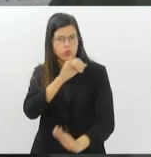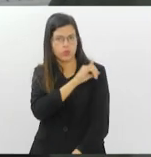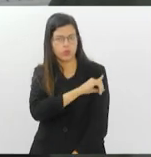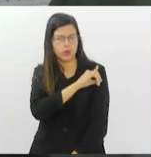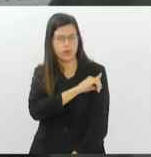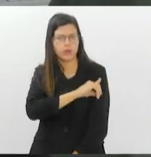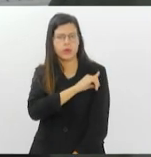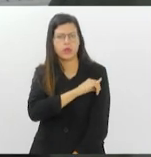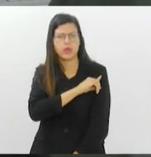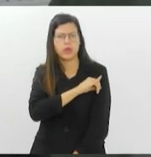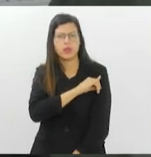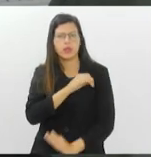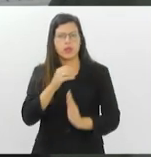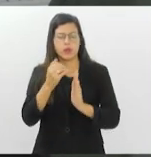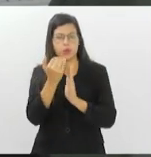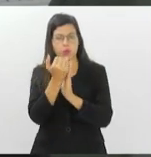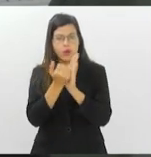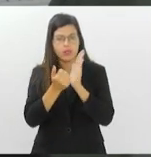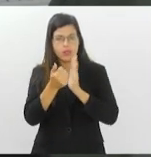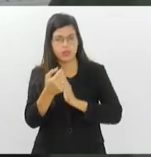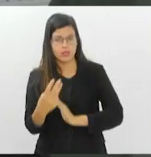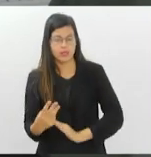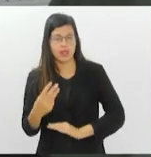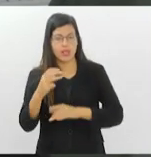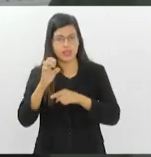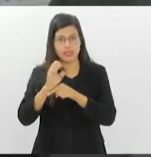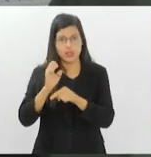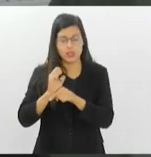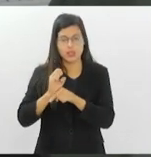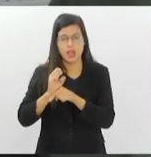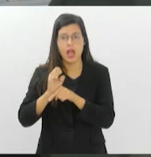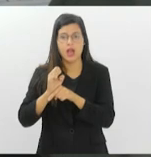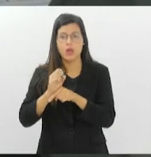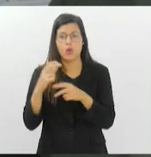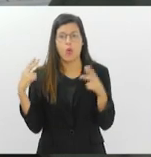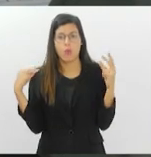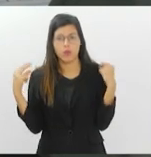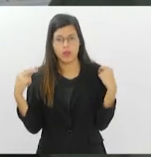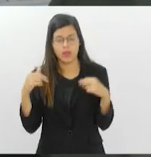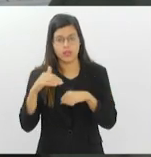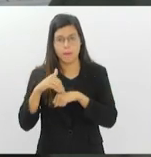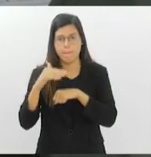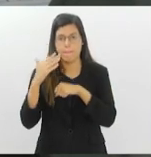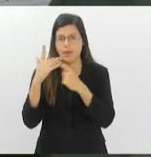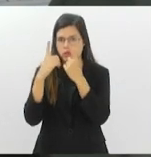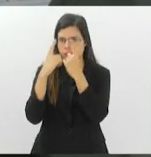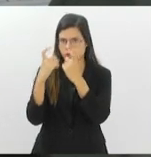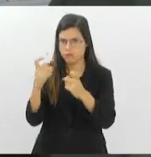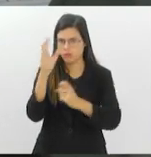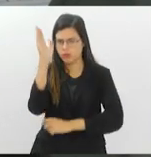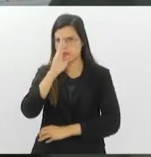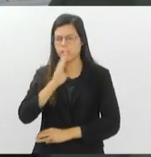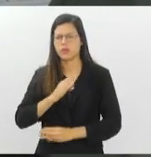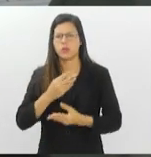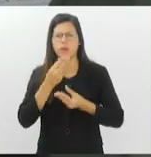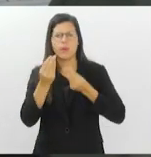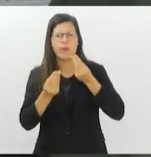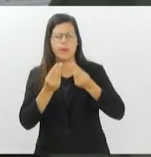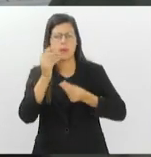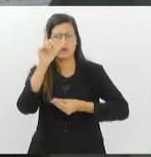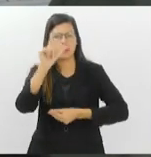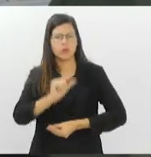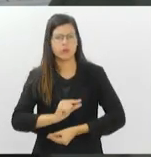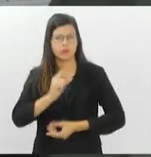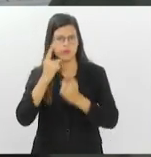está entre os trê estados com os motoristas mais rudes do Brasil como diminuir a violência